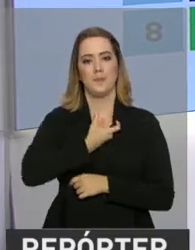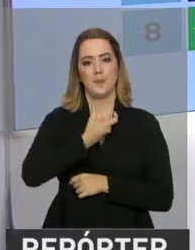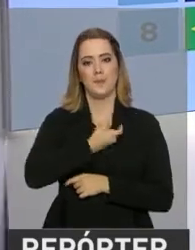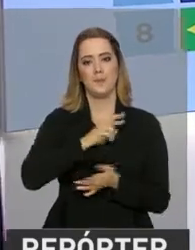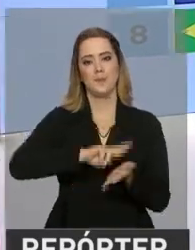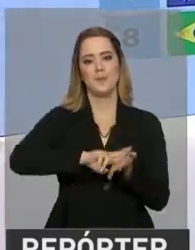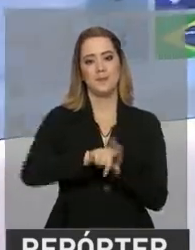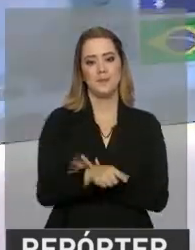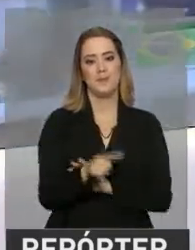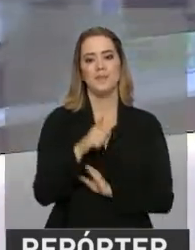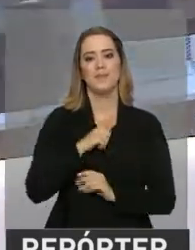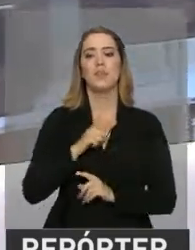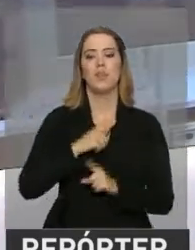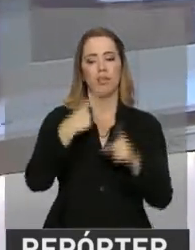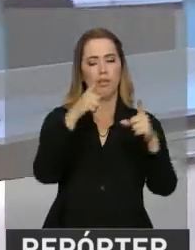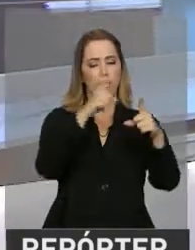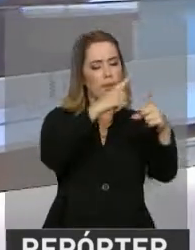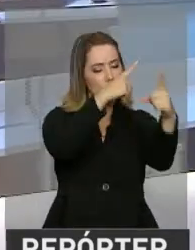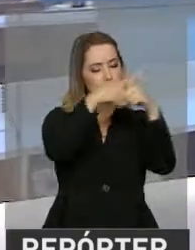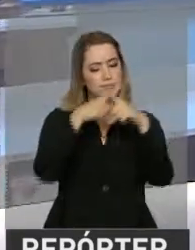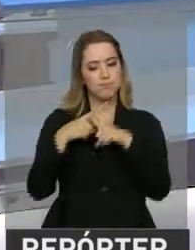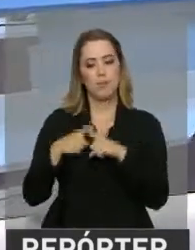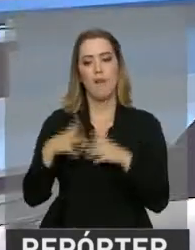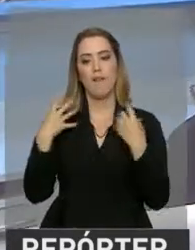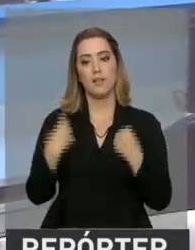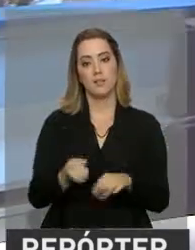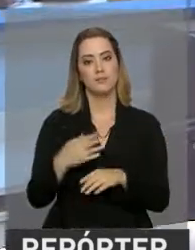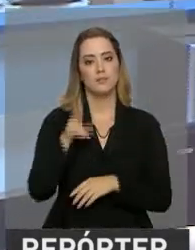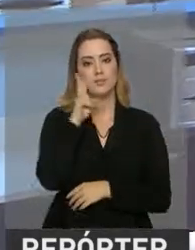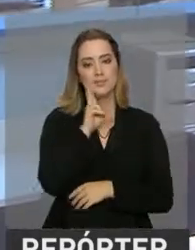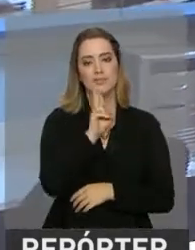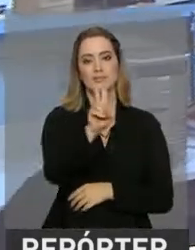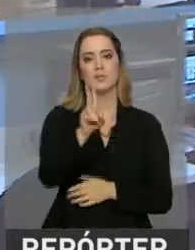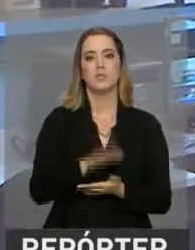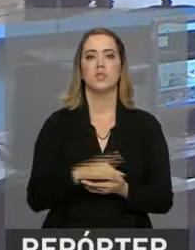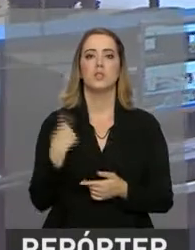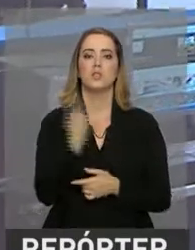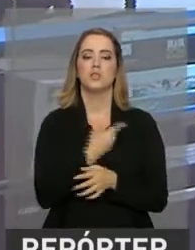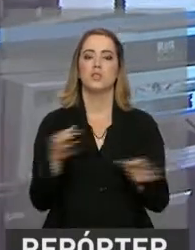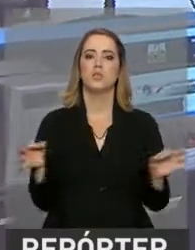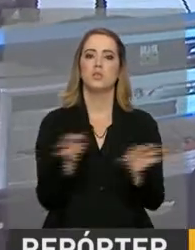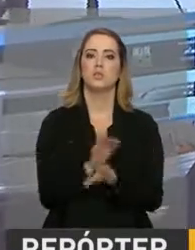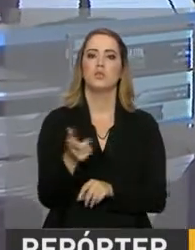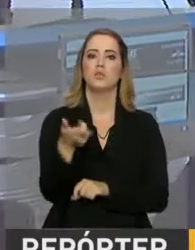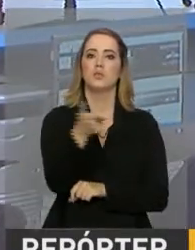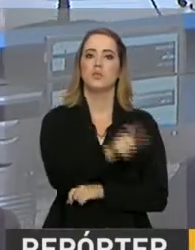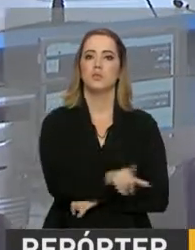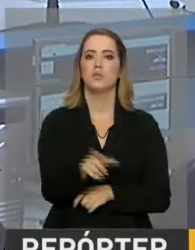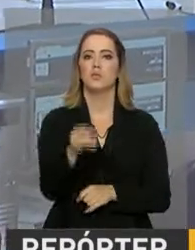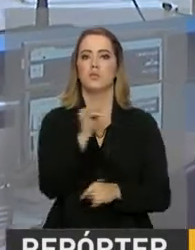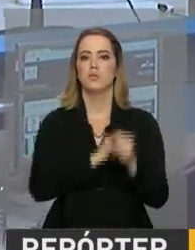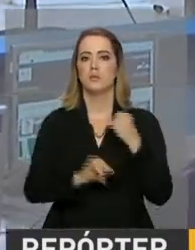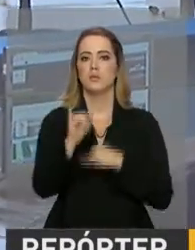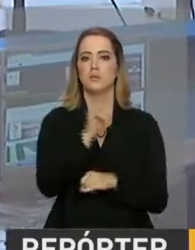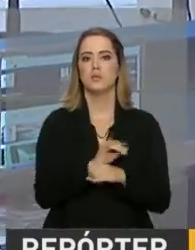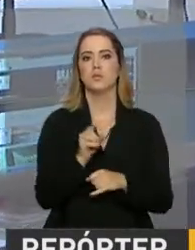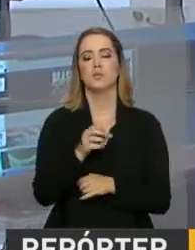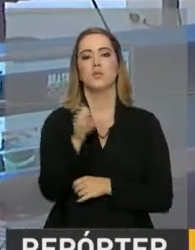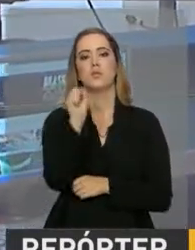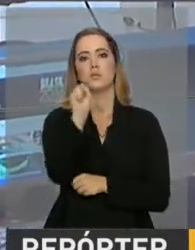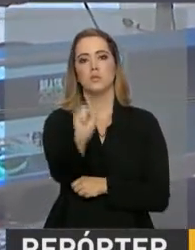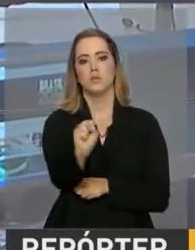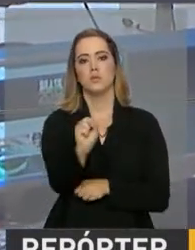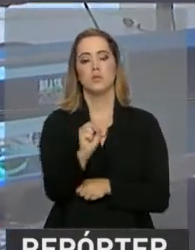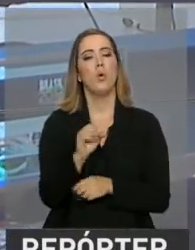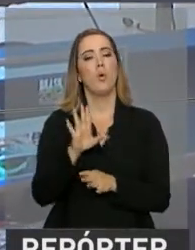medalhas ainda tem disputas nesse fim de semana vamos continuar acompanhando a gente fica por aqui voltamos a qualquer momento com outras informações